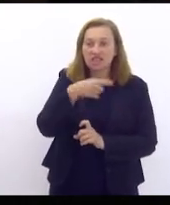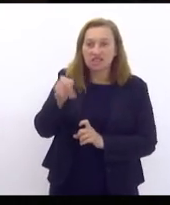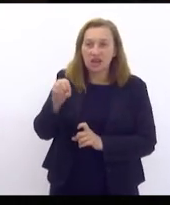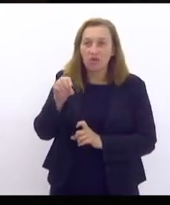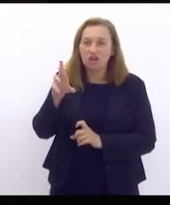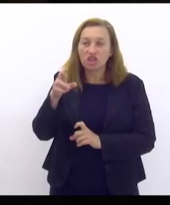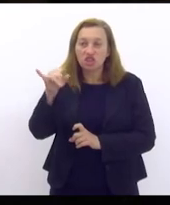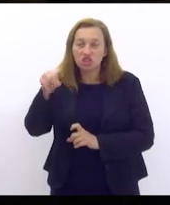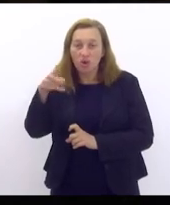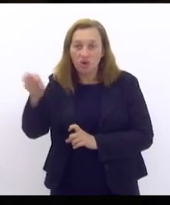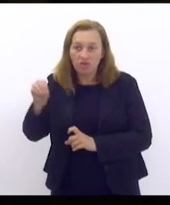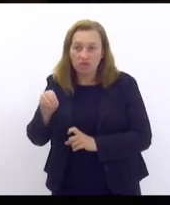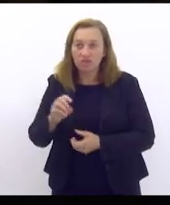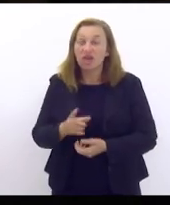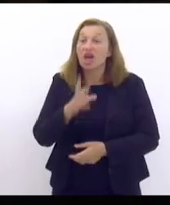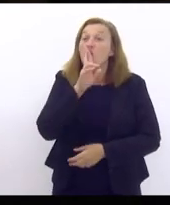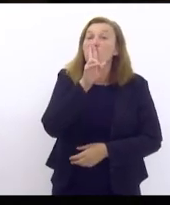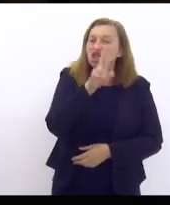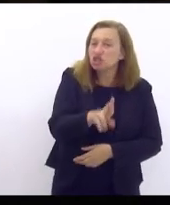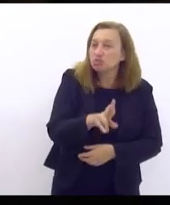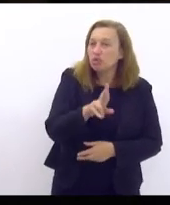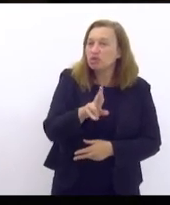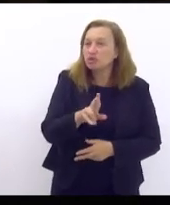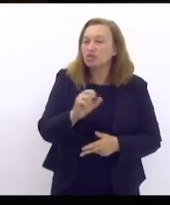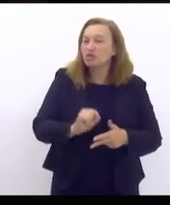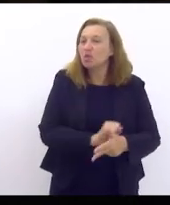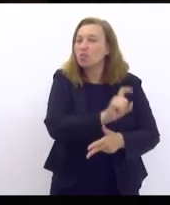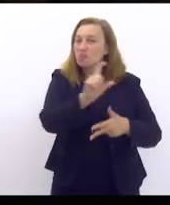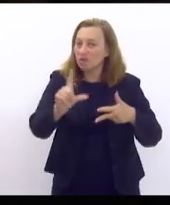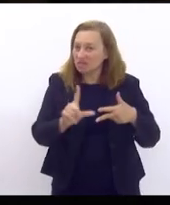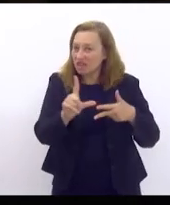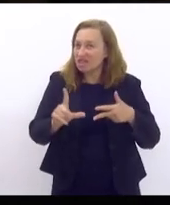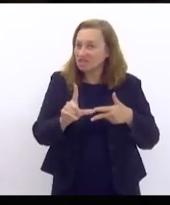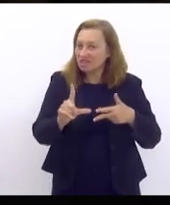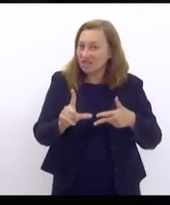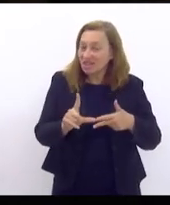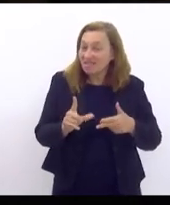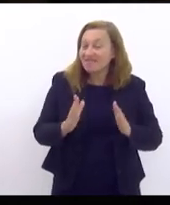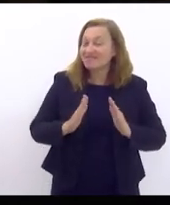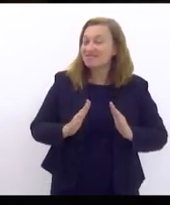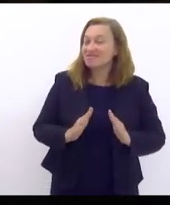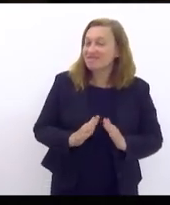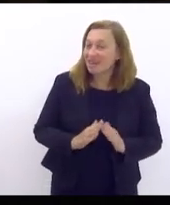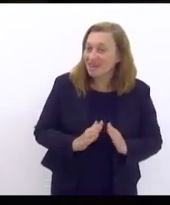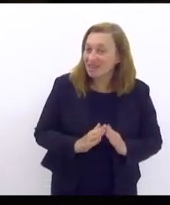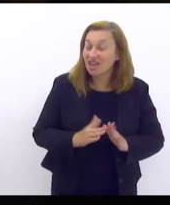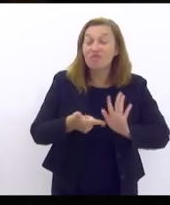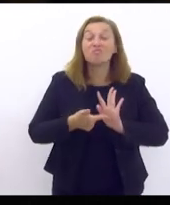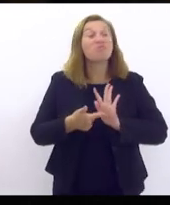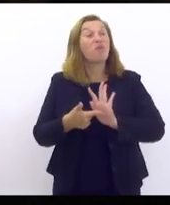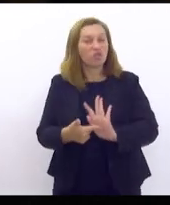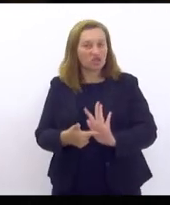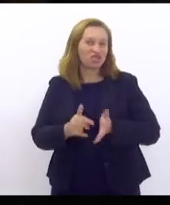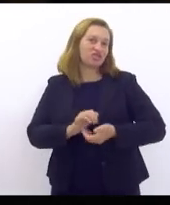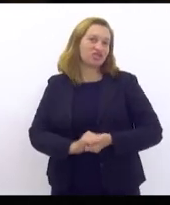é uma resposta que o poder legislativo, nesta casa,